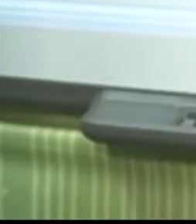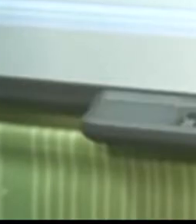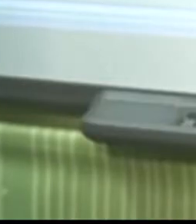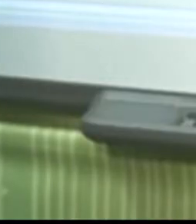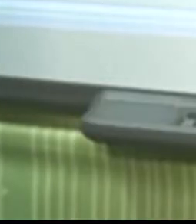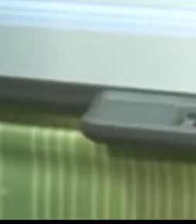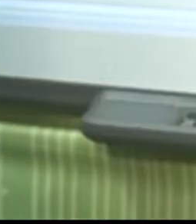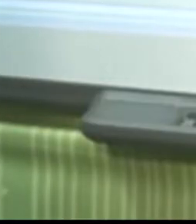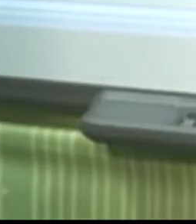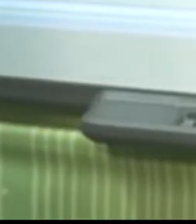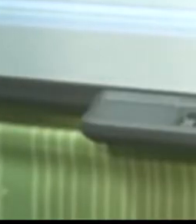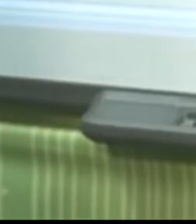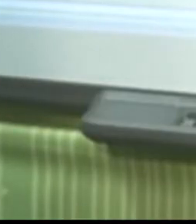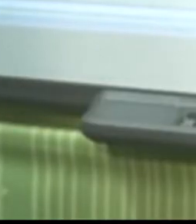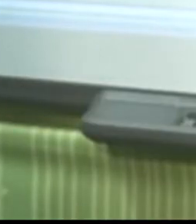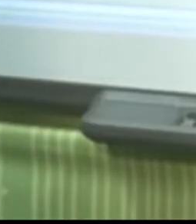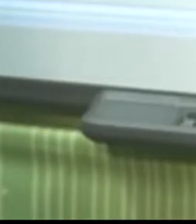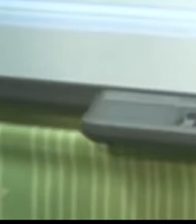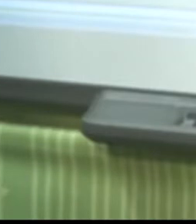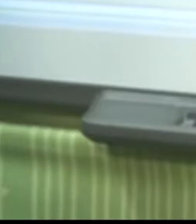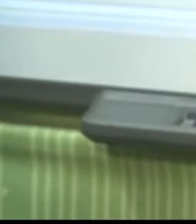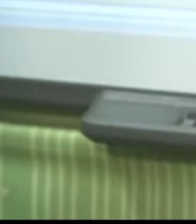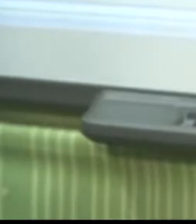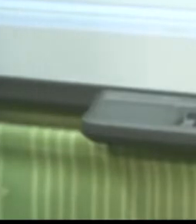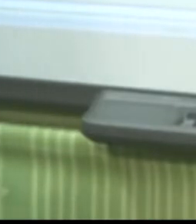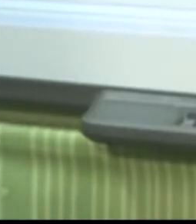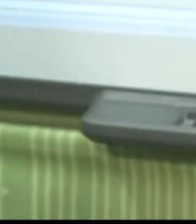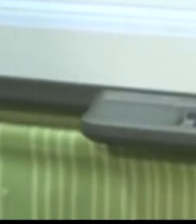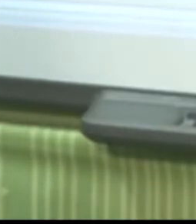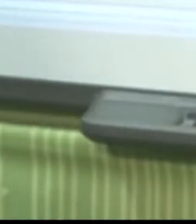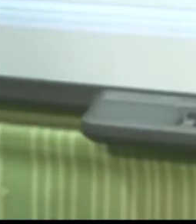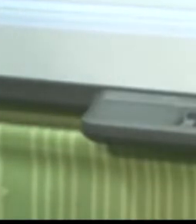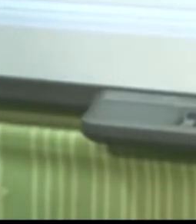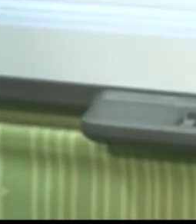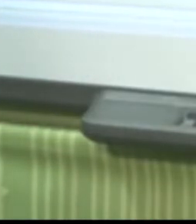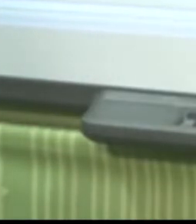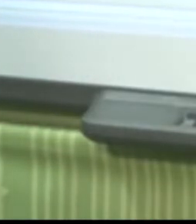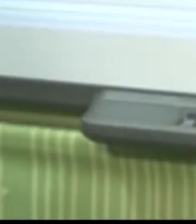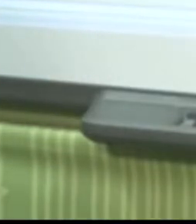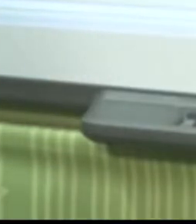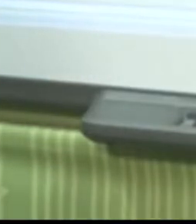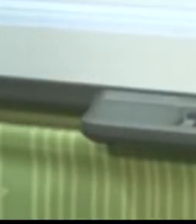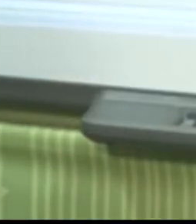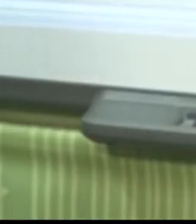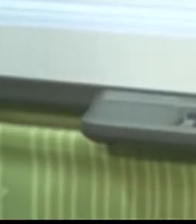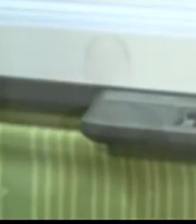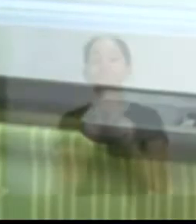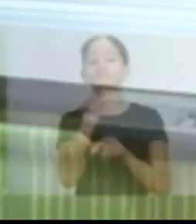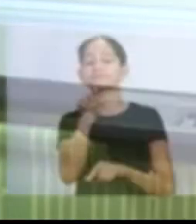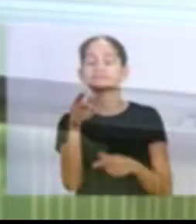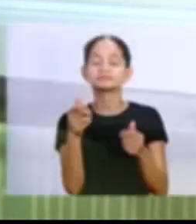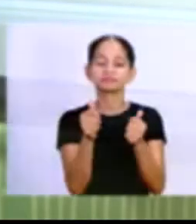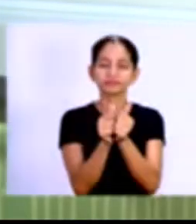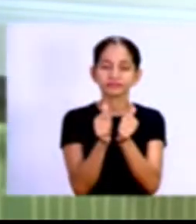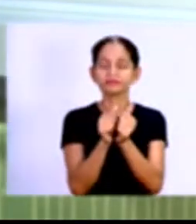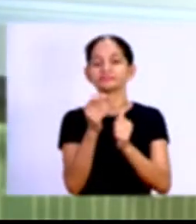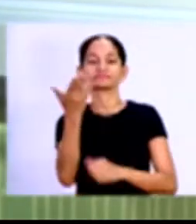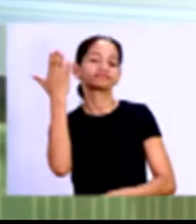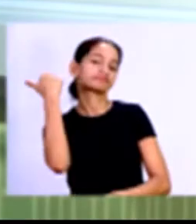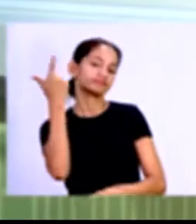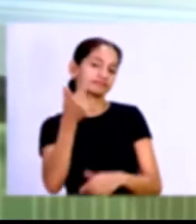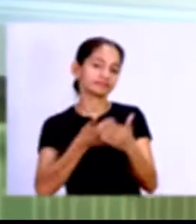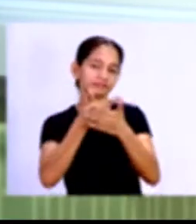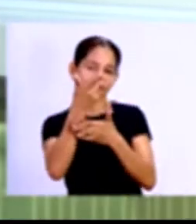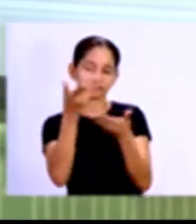essa é a nossa teleaula 3. E na teleaula de hoje nós temos um tema para trabalhar com você, assim como nas aulas